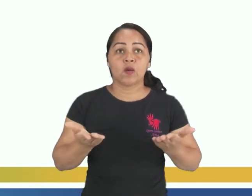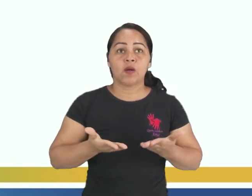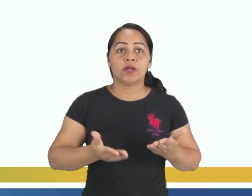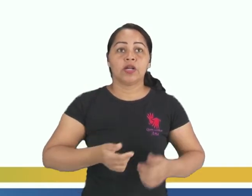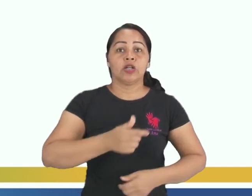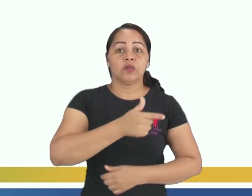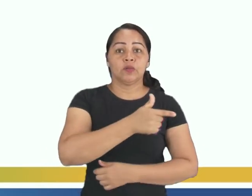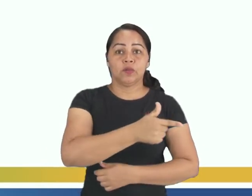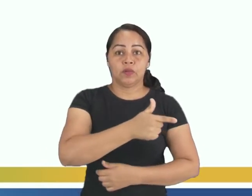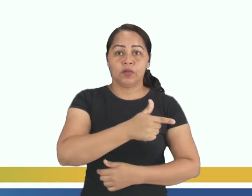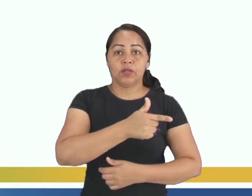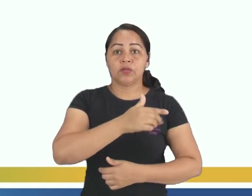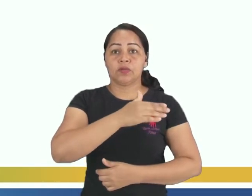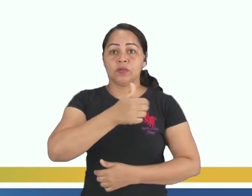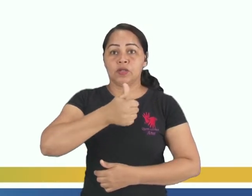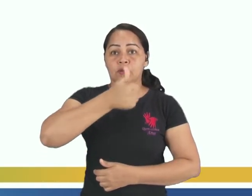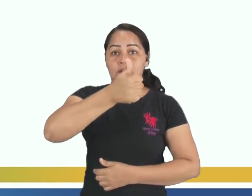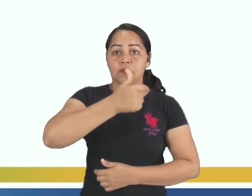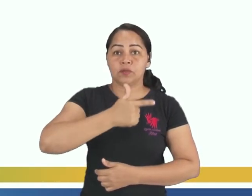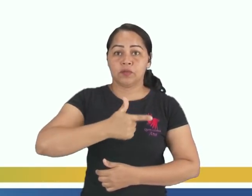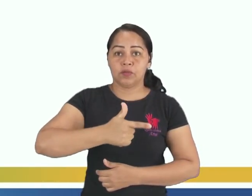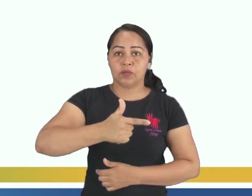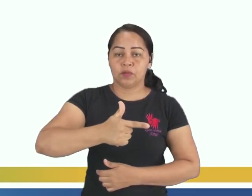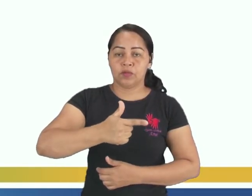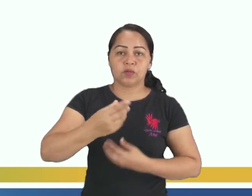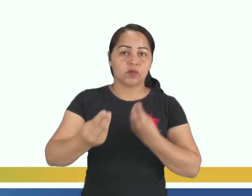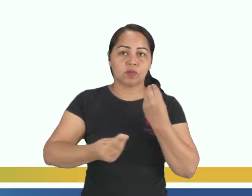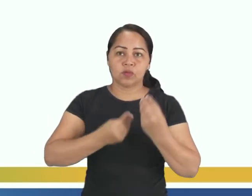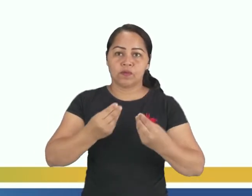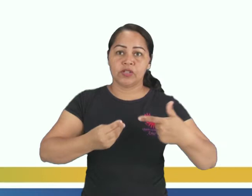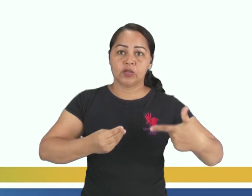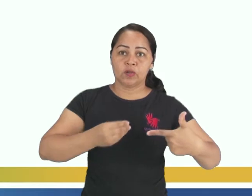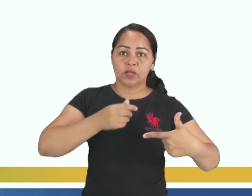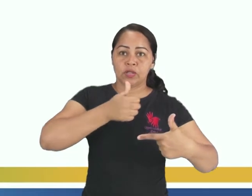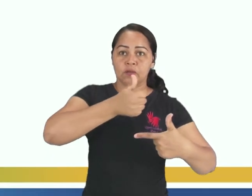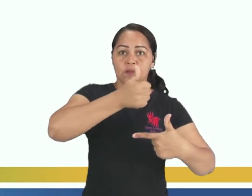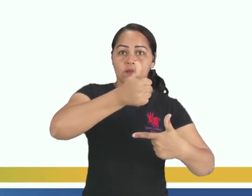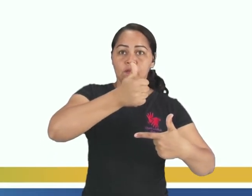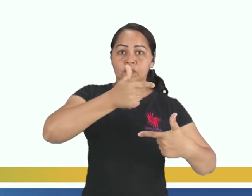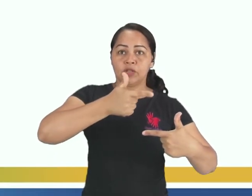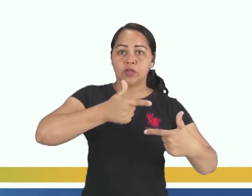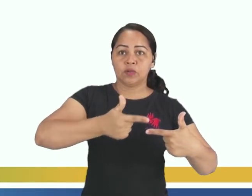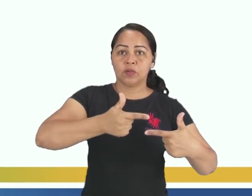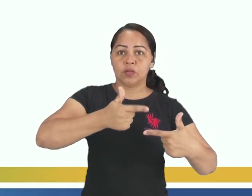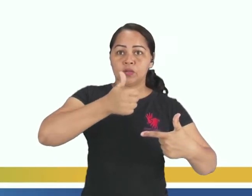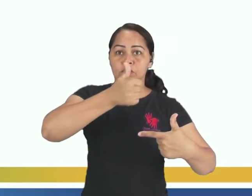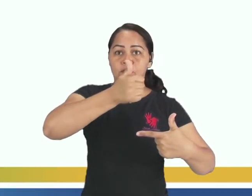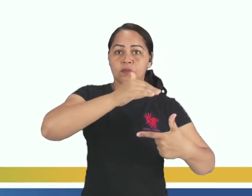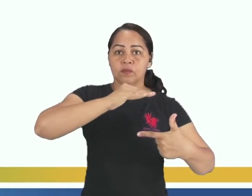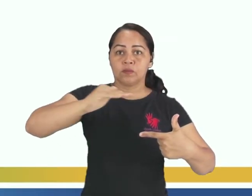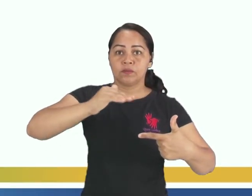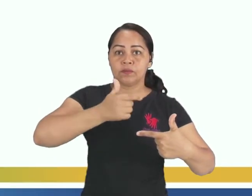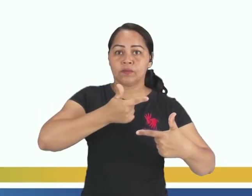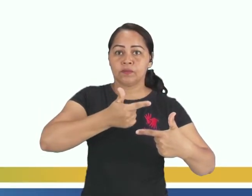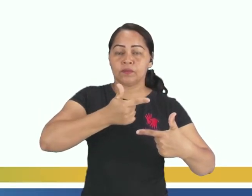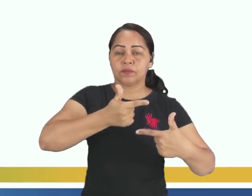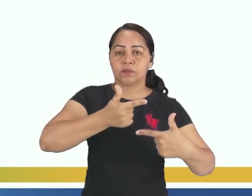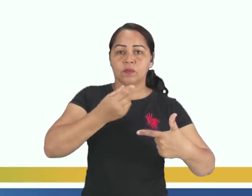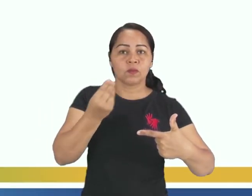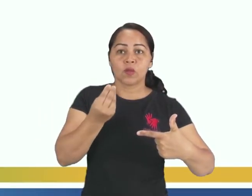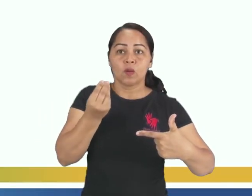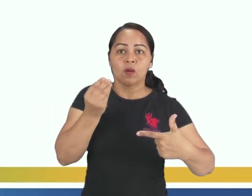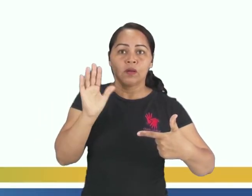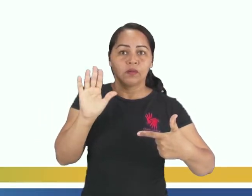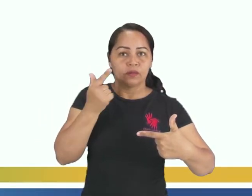sobre 2. Nós temos aí uma potência com expoente fracionário. Eu quero converter isso para a forma de radical. É só usar o que está